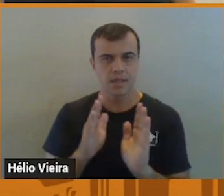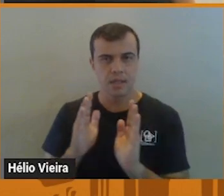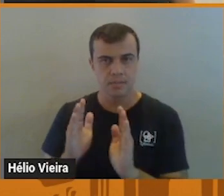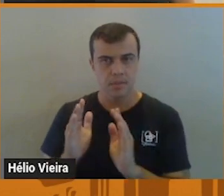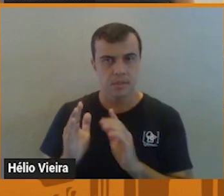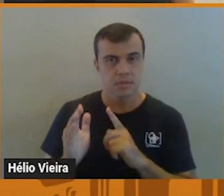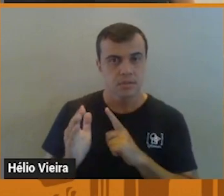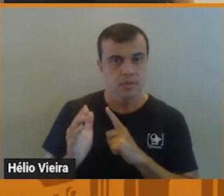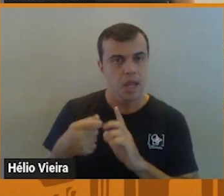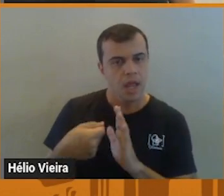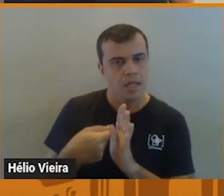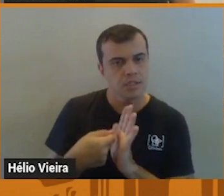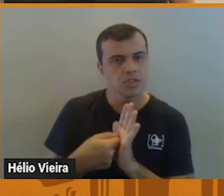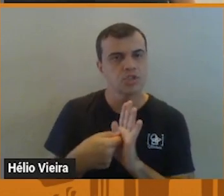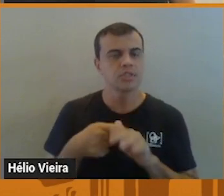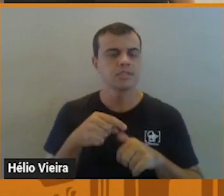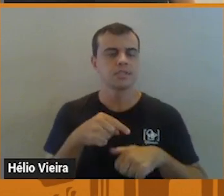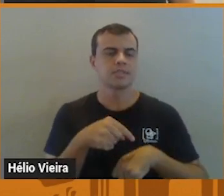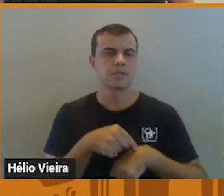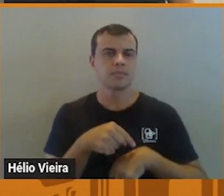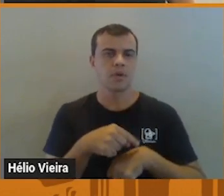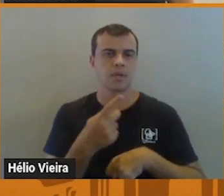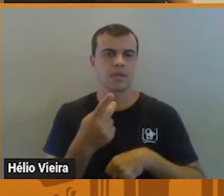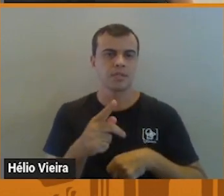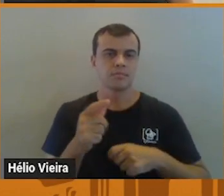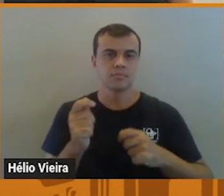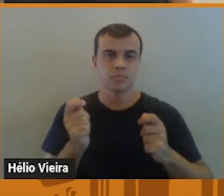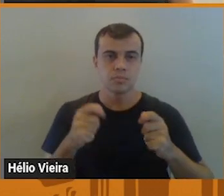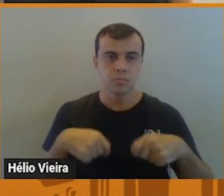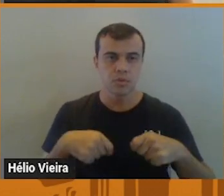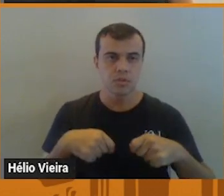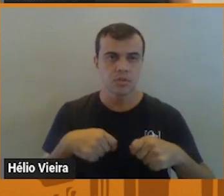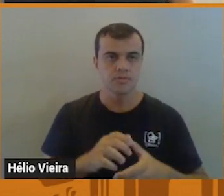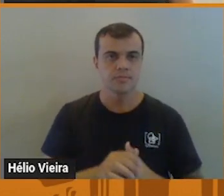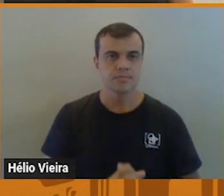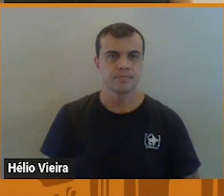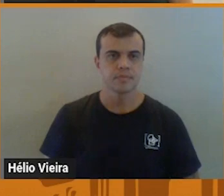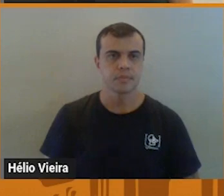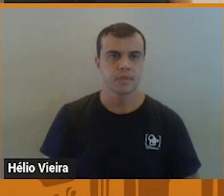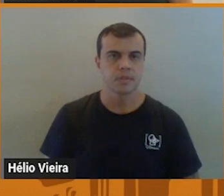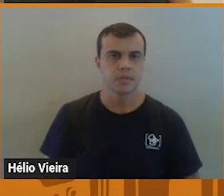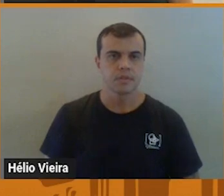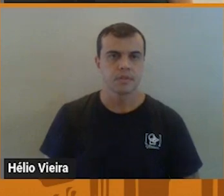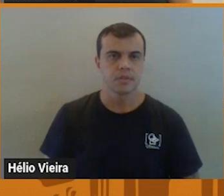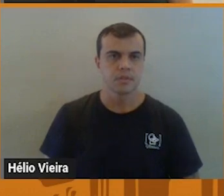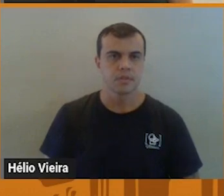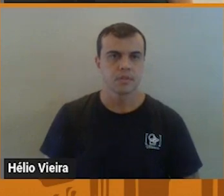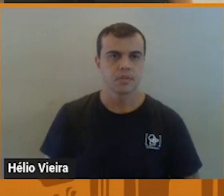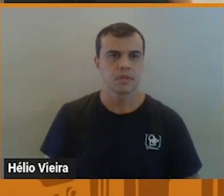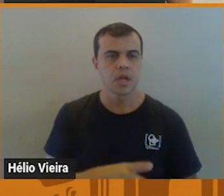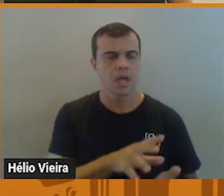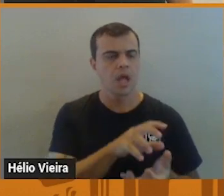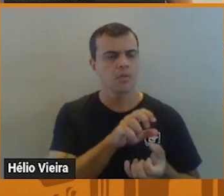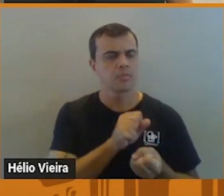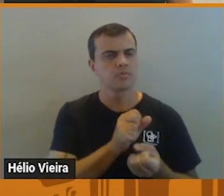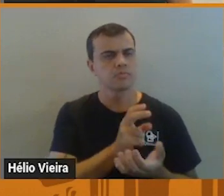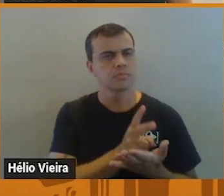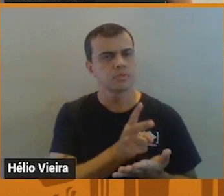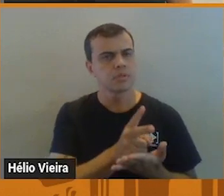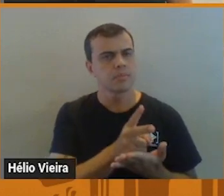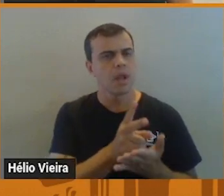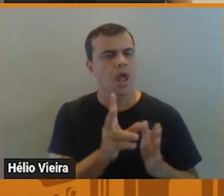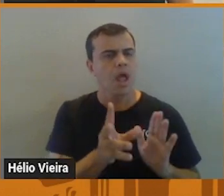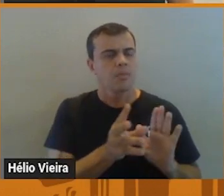que exigem tempo, é uma proposta que pode ser absorvida e